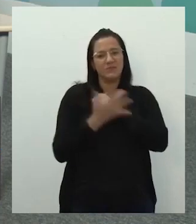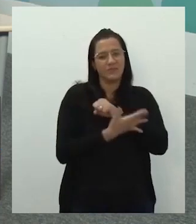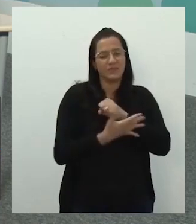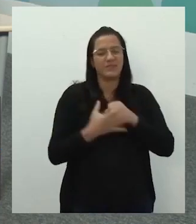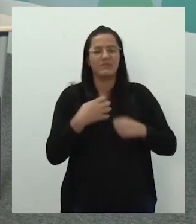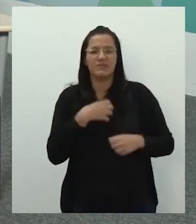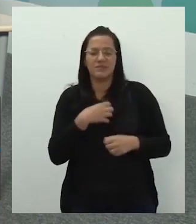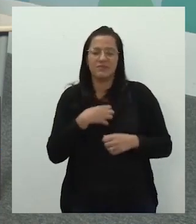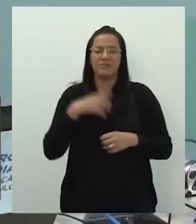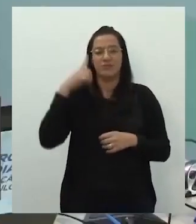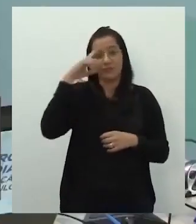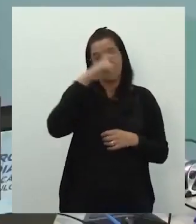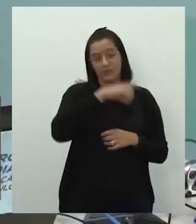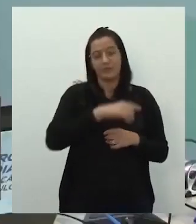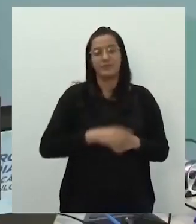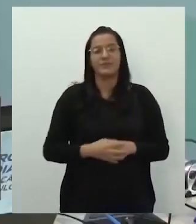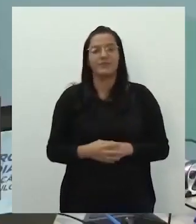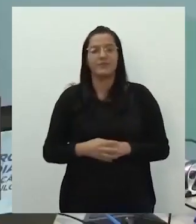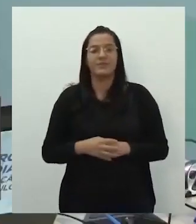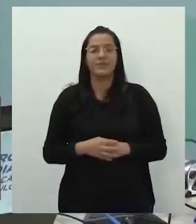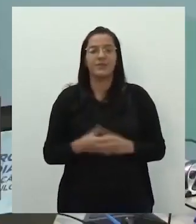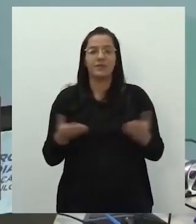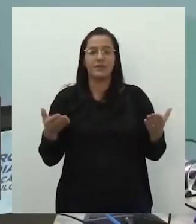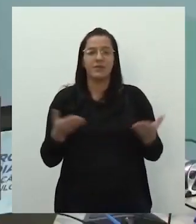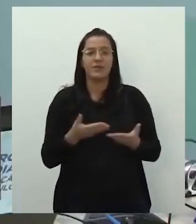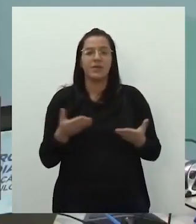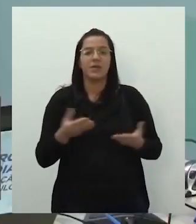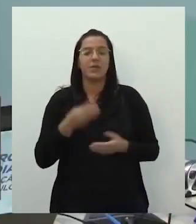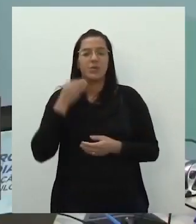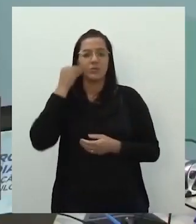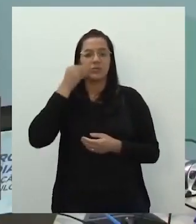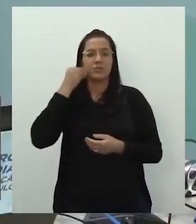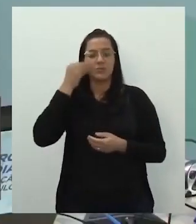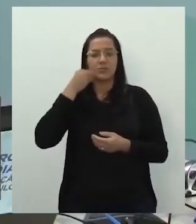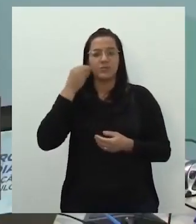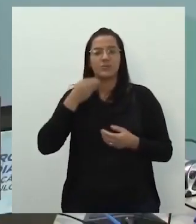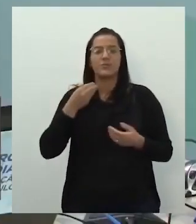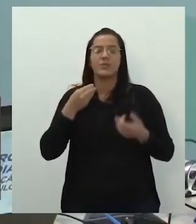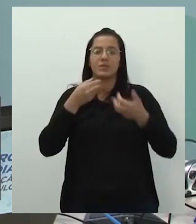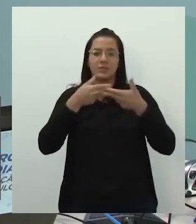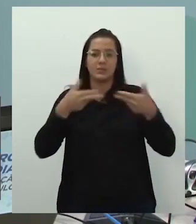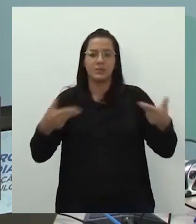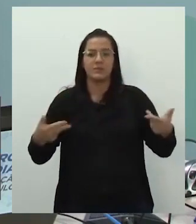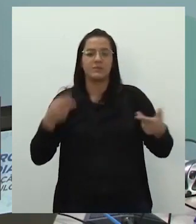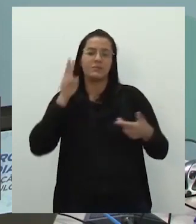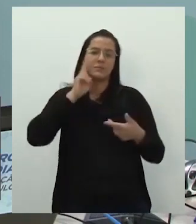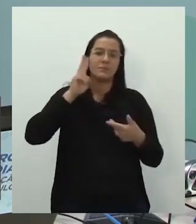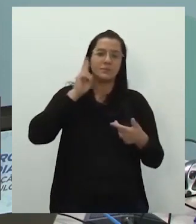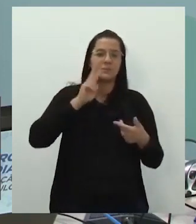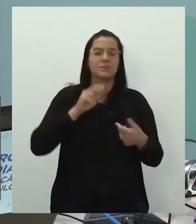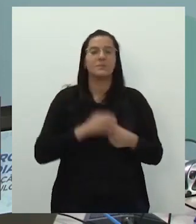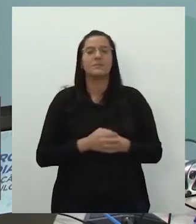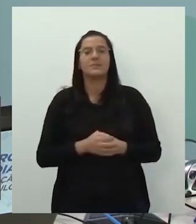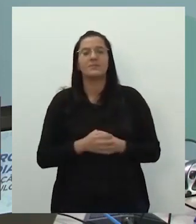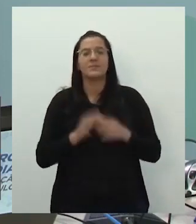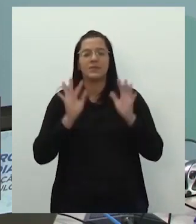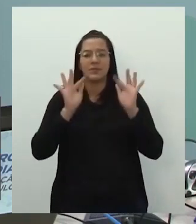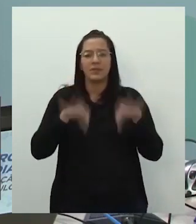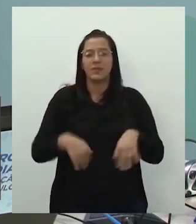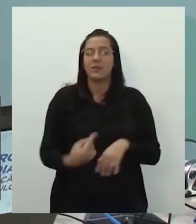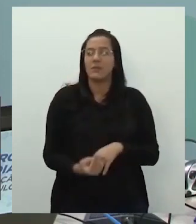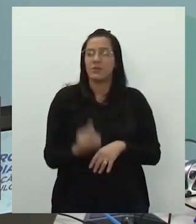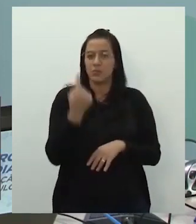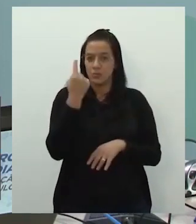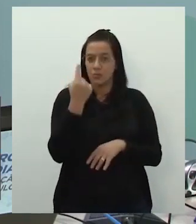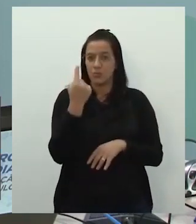vivendo, né? E para a gente encerrar as experiências, nós temos mais um